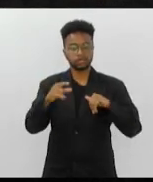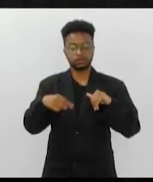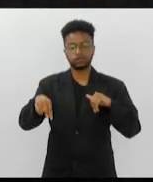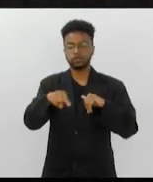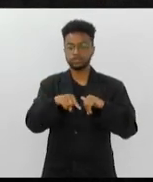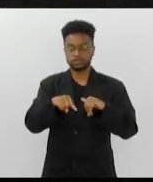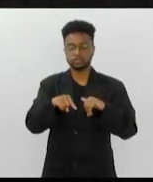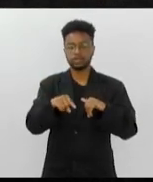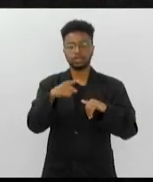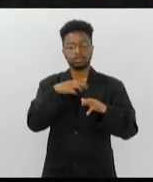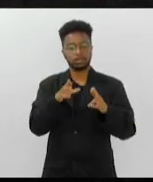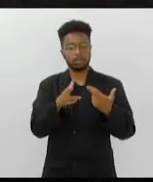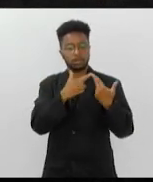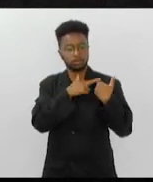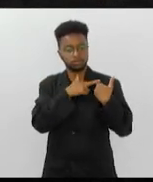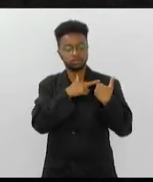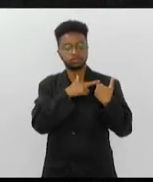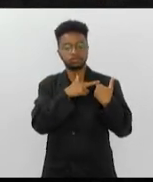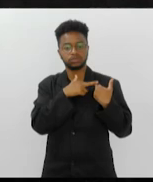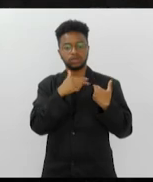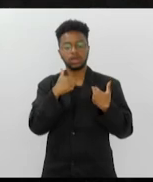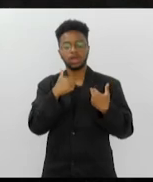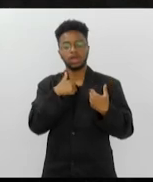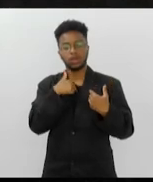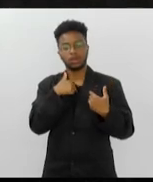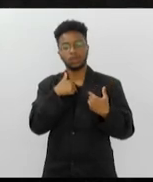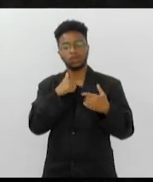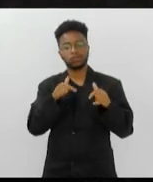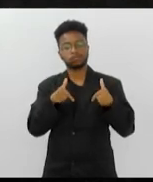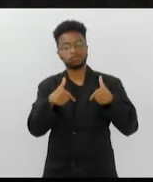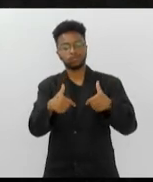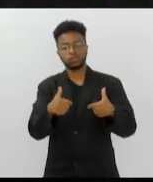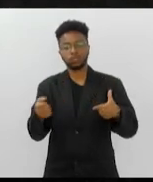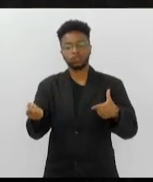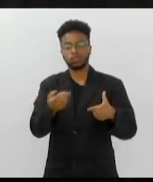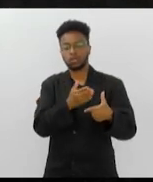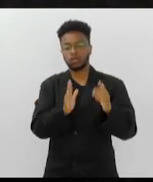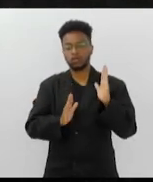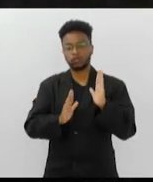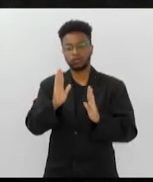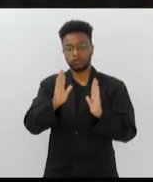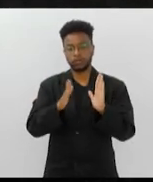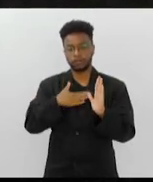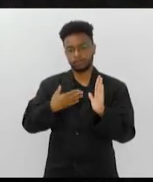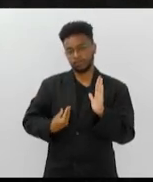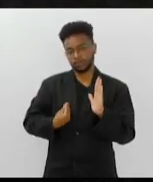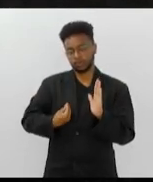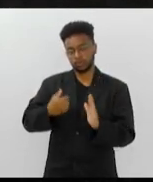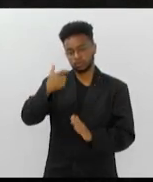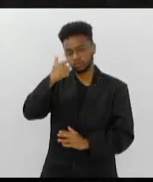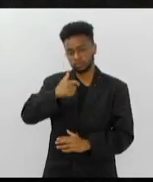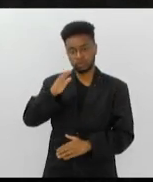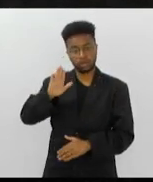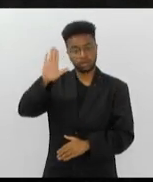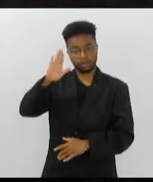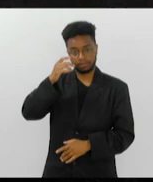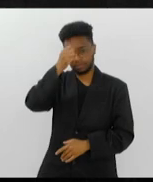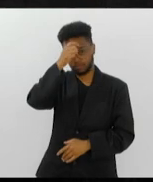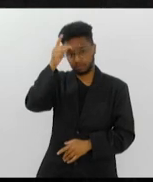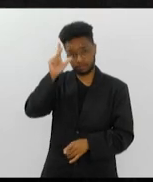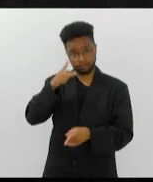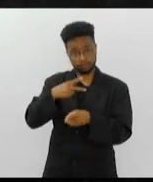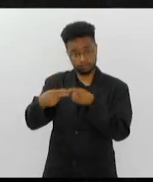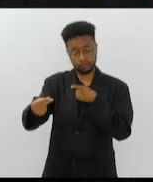com muita responsabilidade, eu encaro essa nova jornada de ser o candidato a prefeito eleito